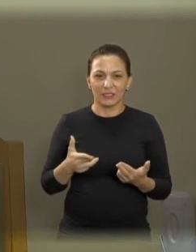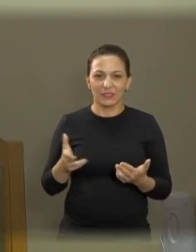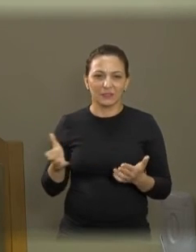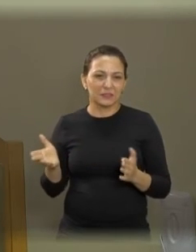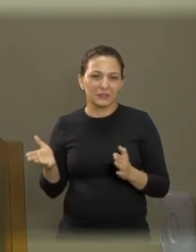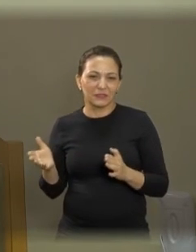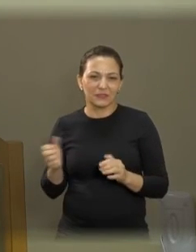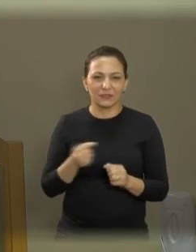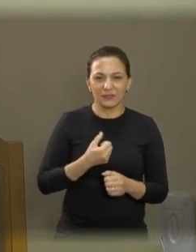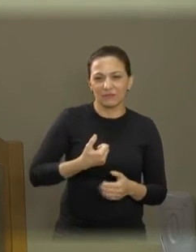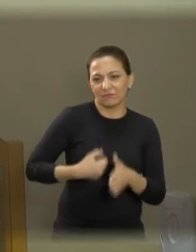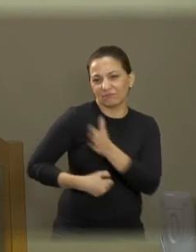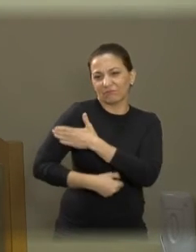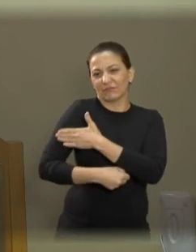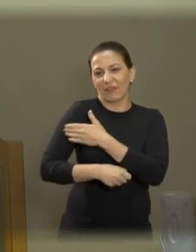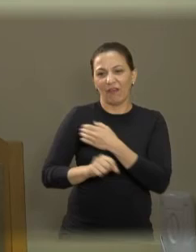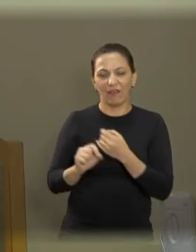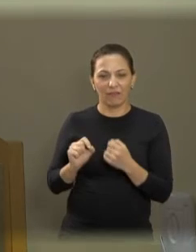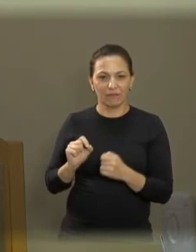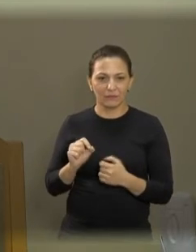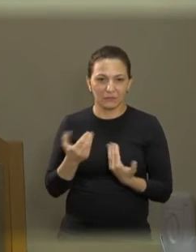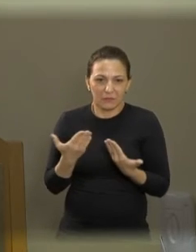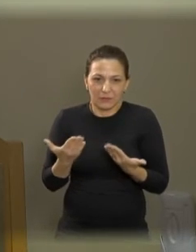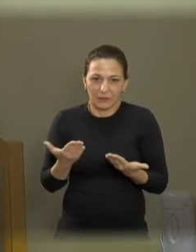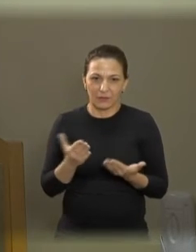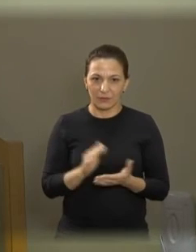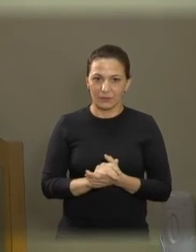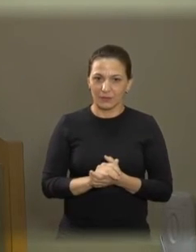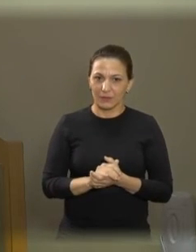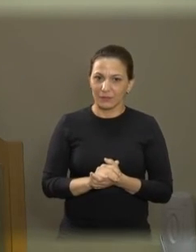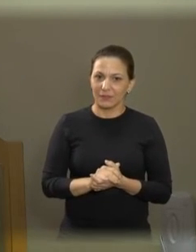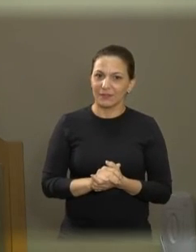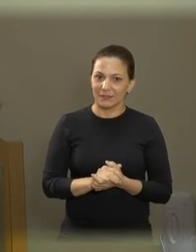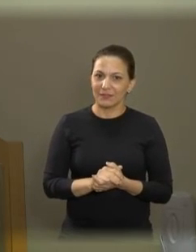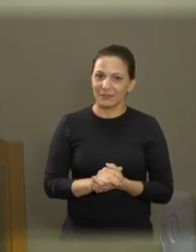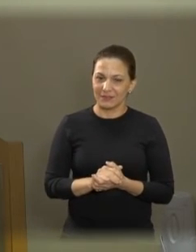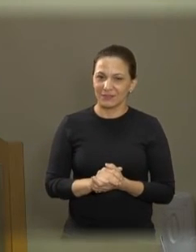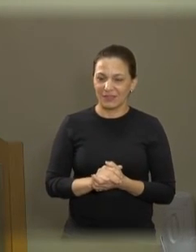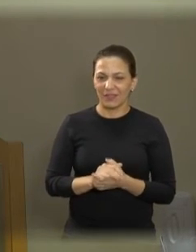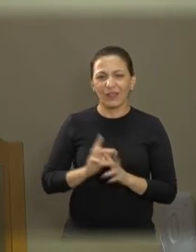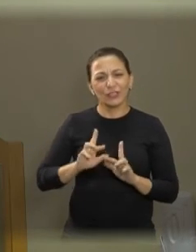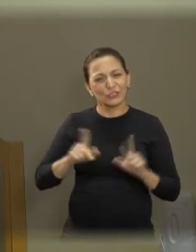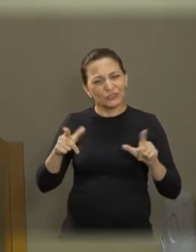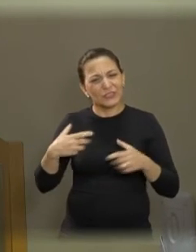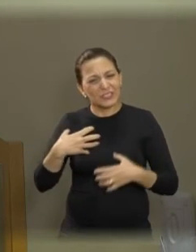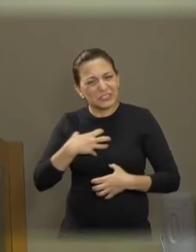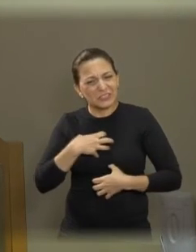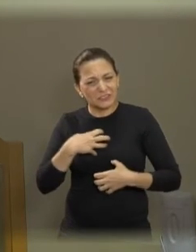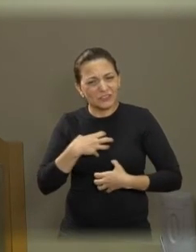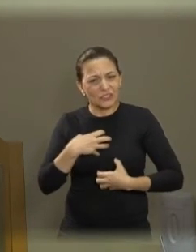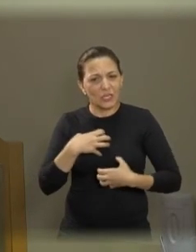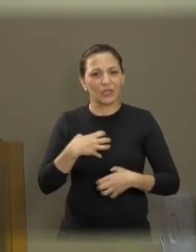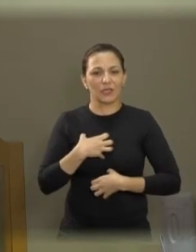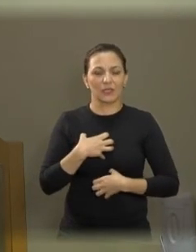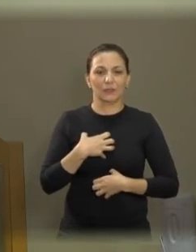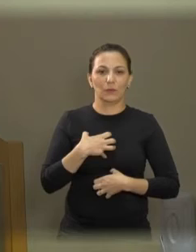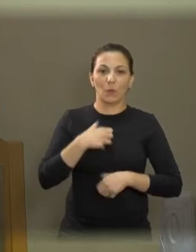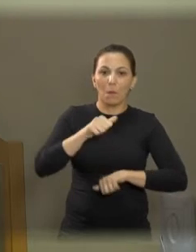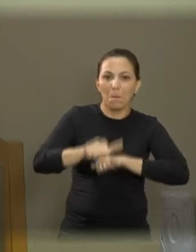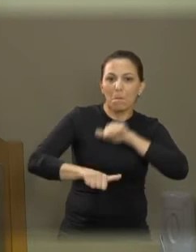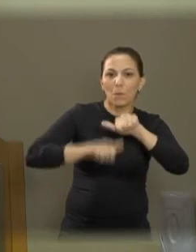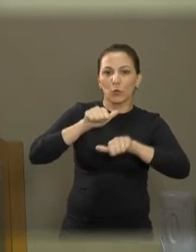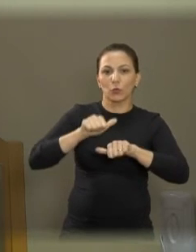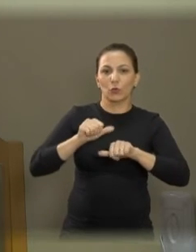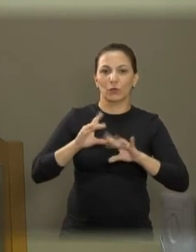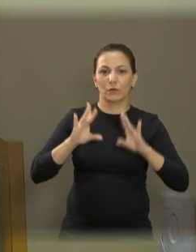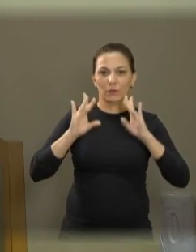no carro, fala assim, dá um tapa, fala, viu o amor? O amor já aliviou você, entenderam? Entendeu como que é? A mudança